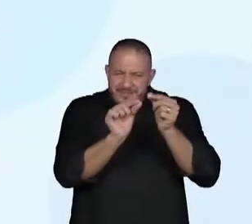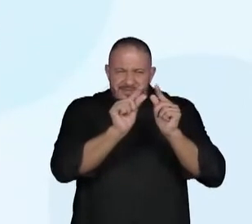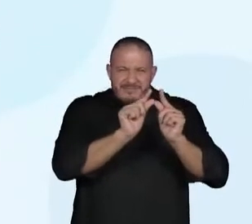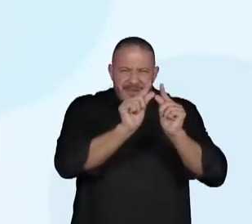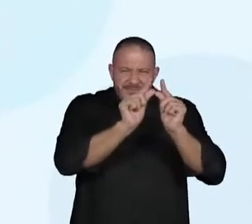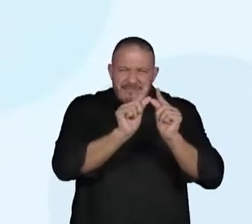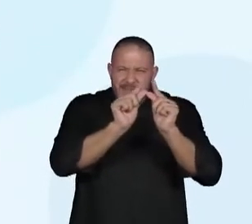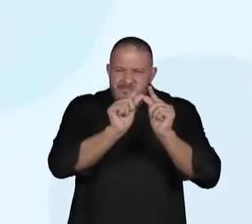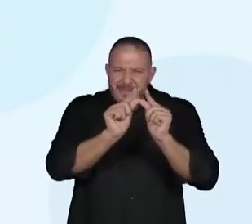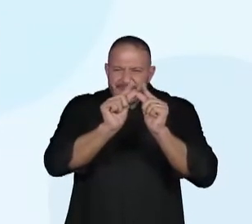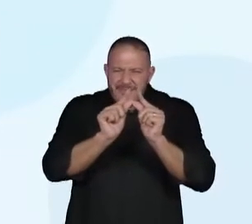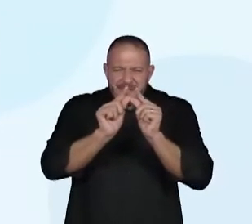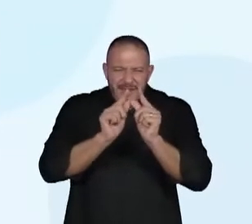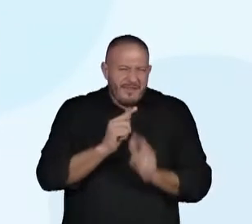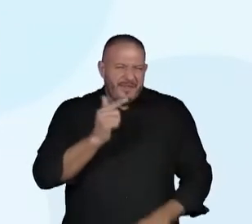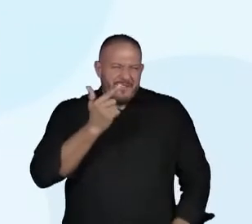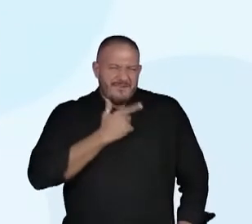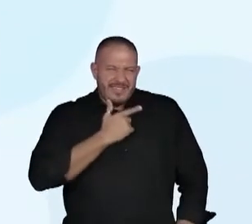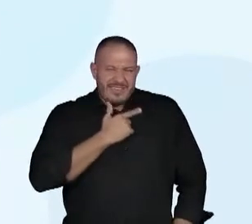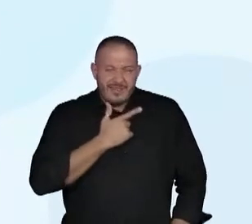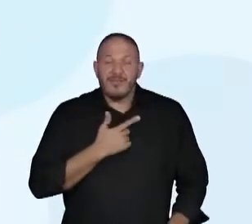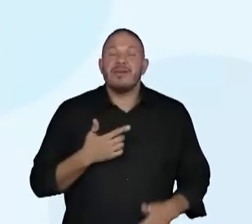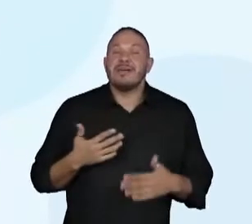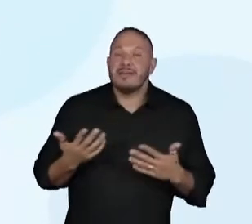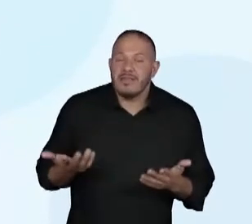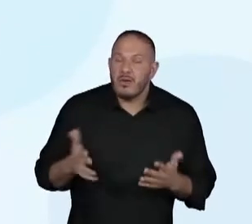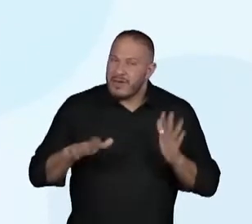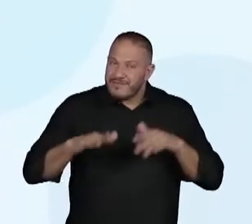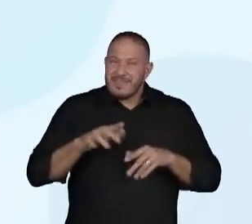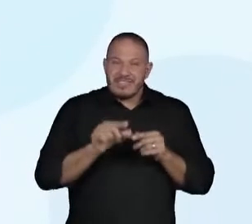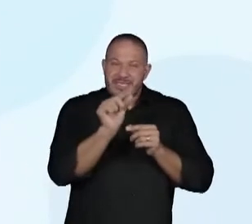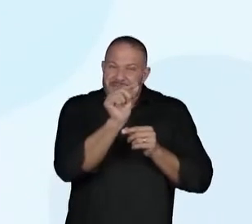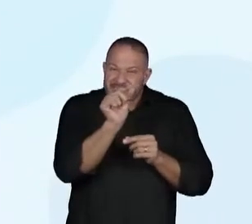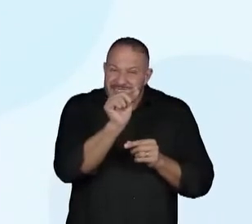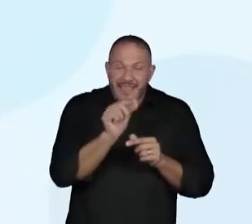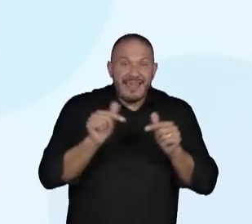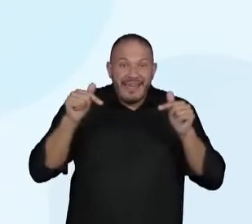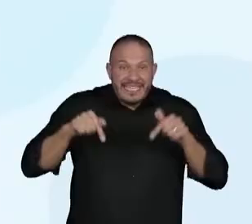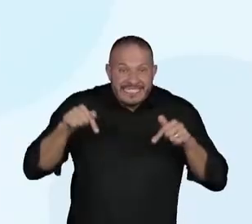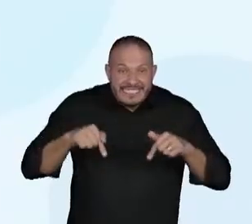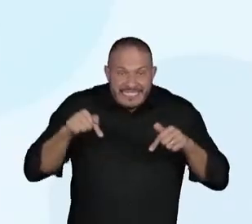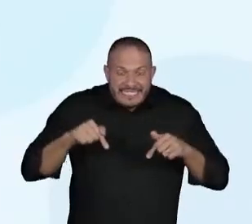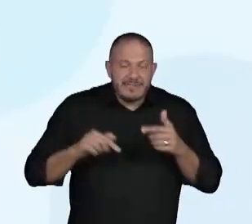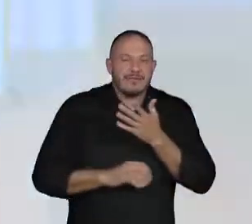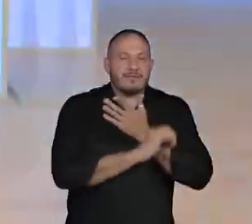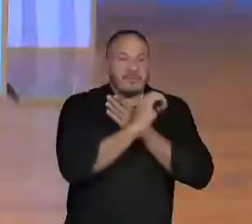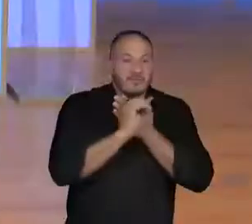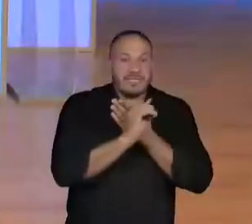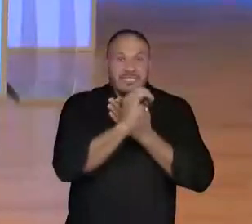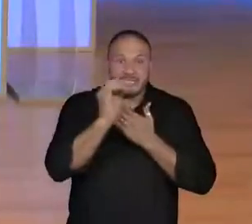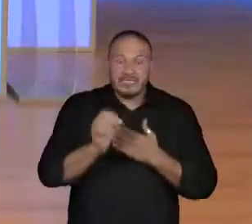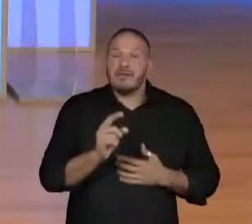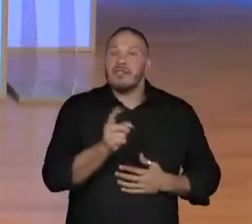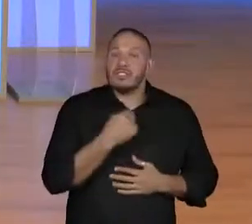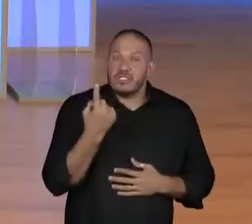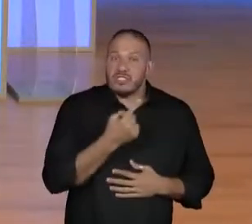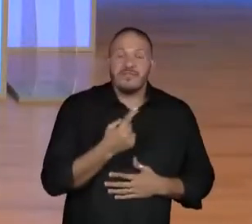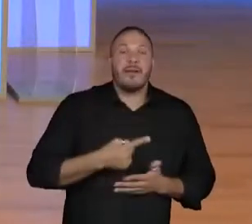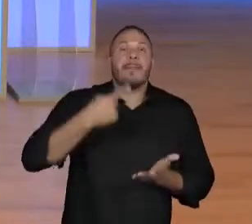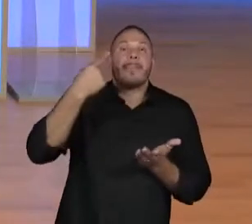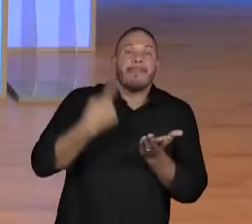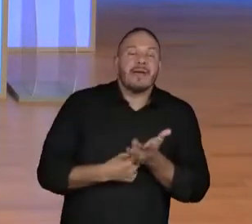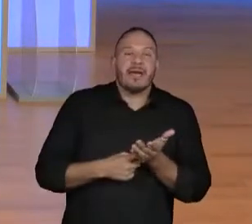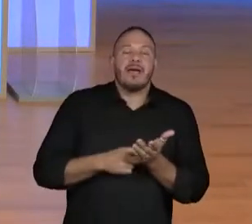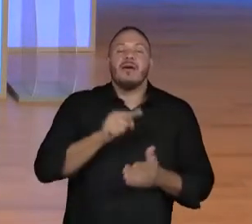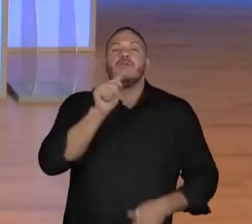tela, ficou tudo feio. Ficou. Então, ao invés de pintar aqui no centro de mídias, a gente vai marcar um xizinho